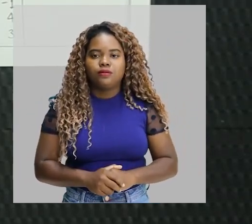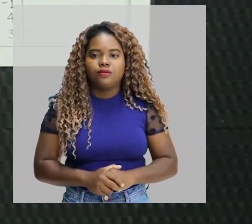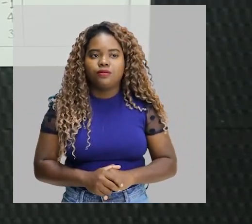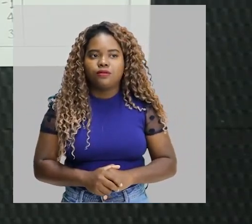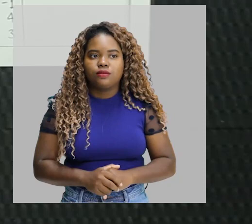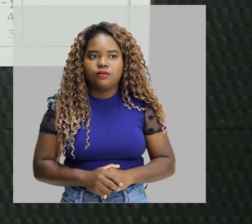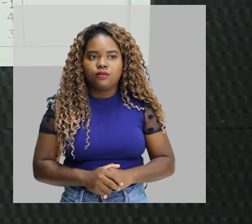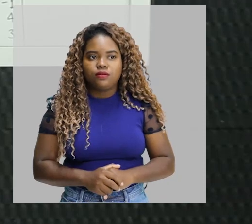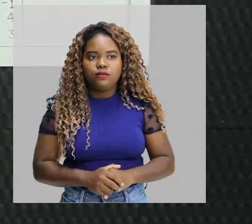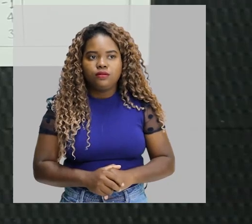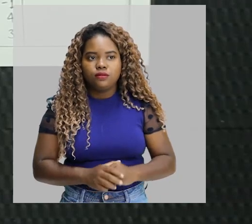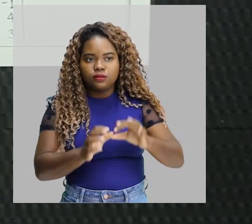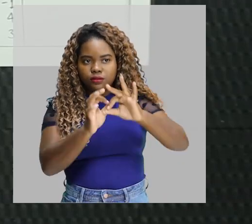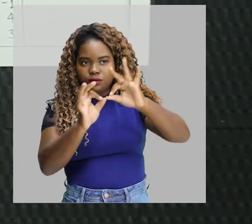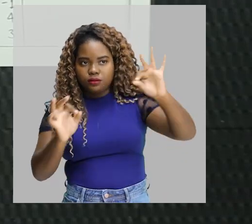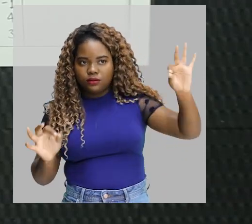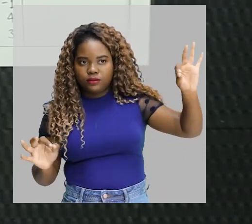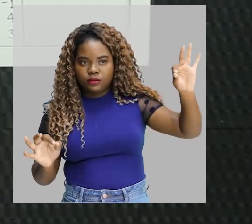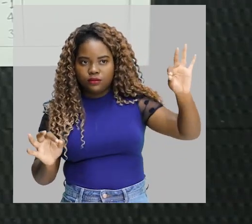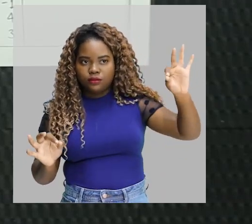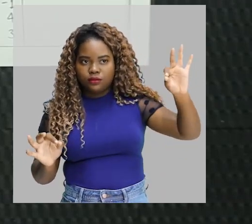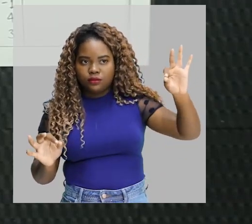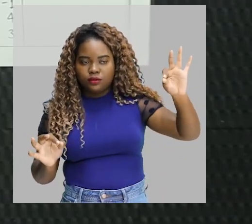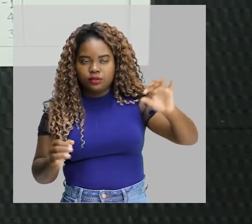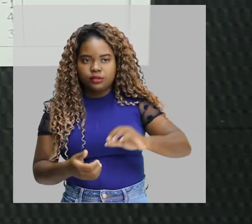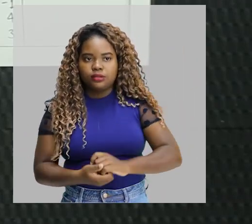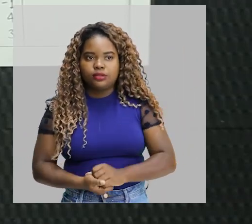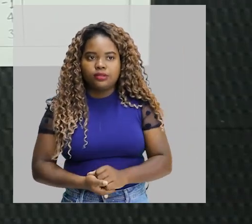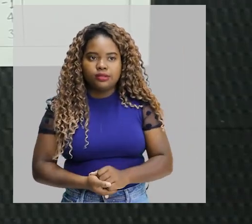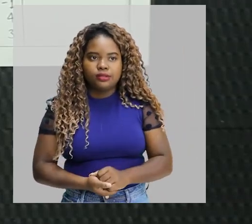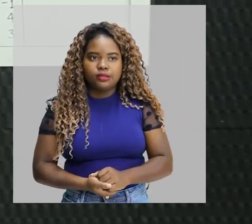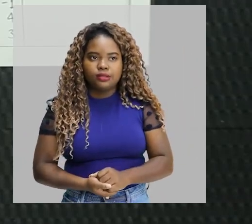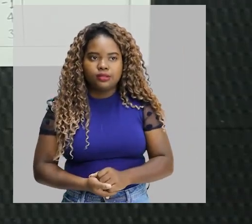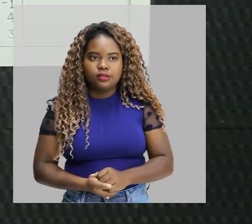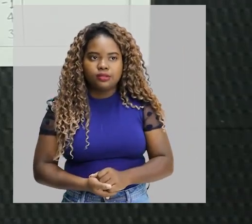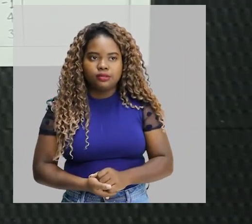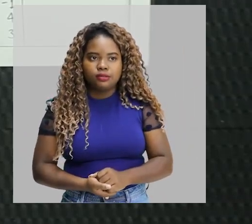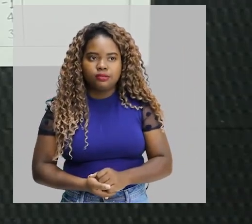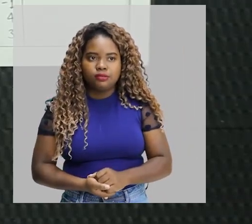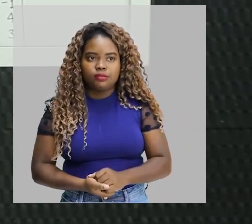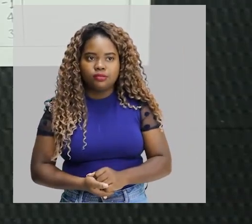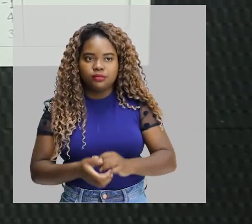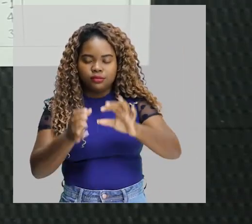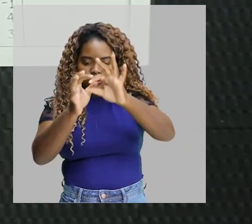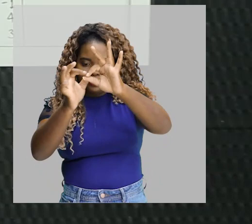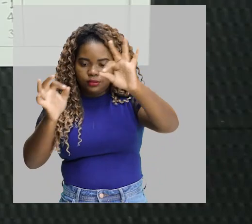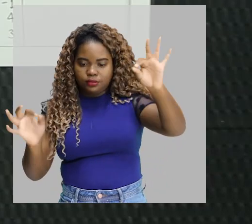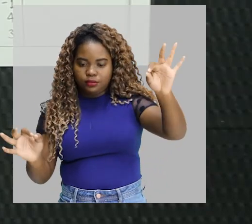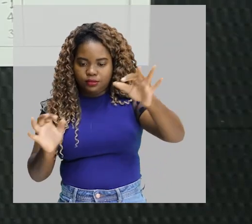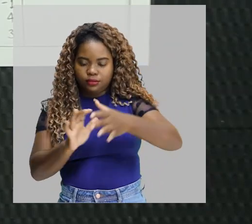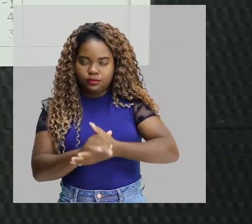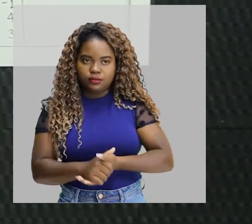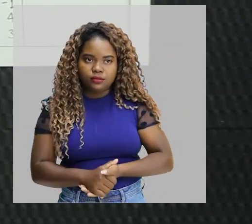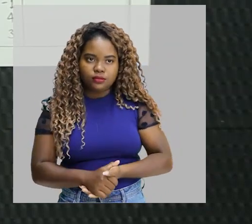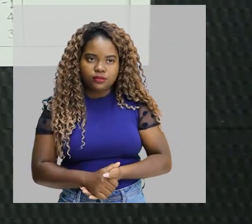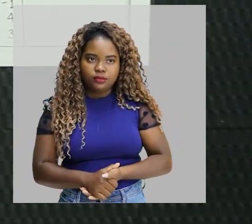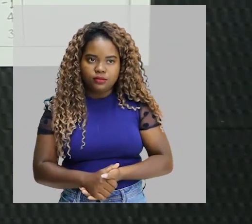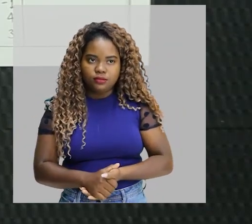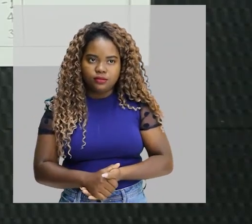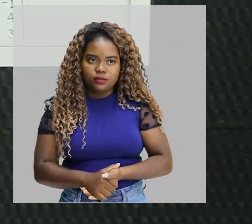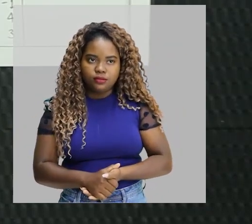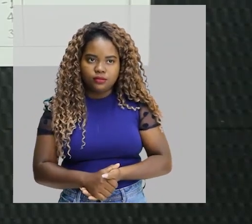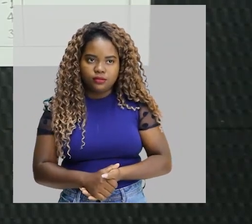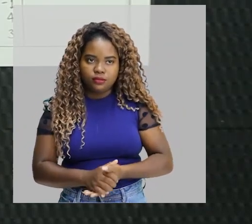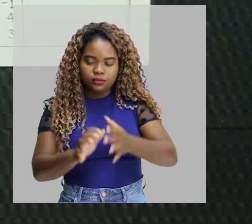Ida dois pelo menos dois pelo um o três um pelo dois e